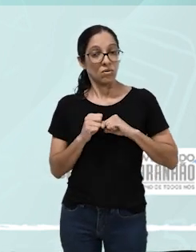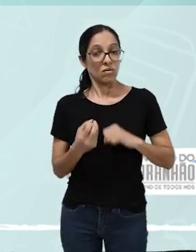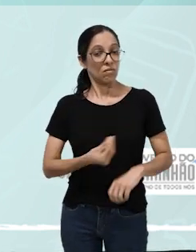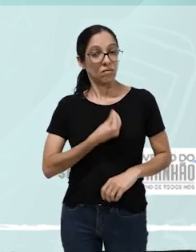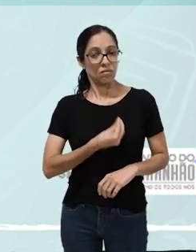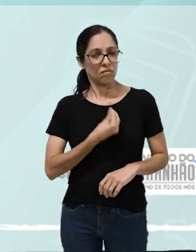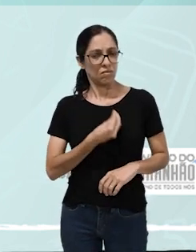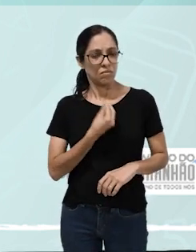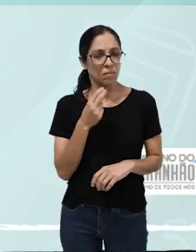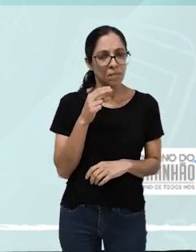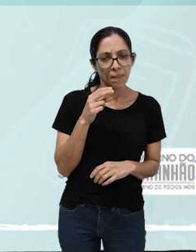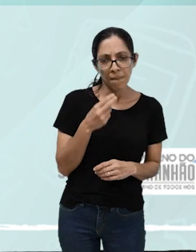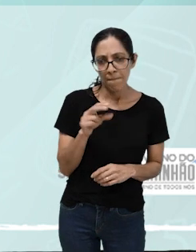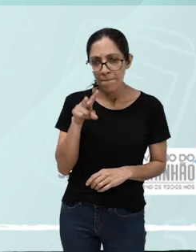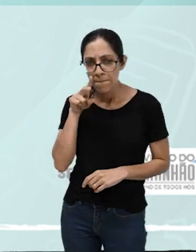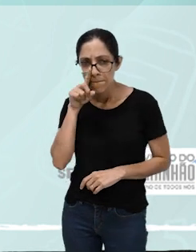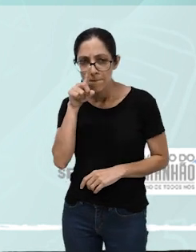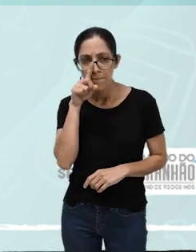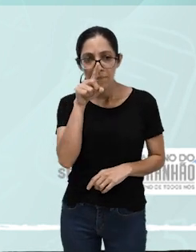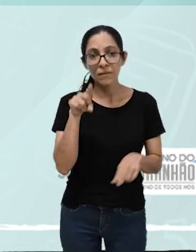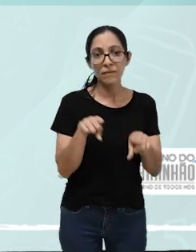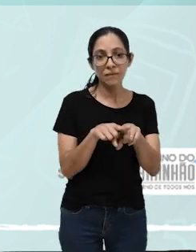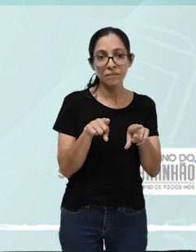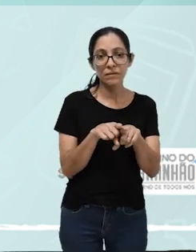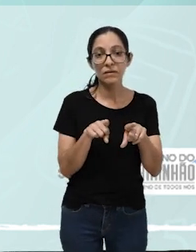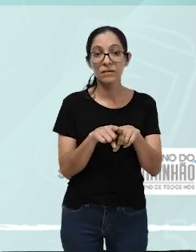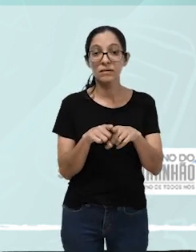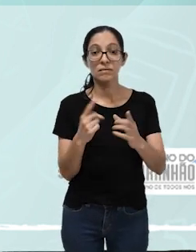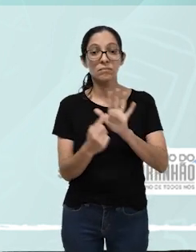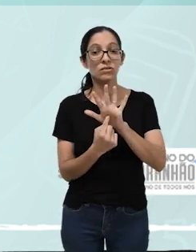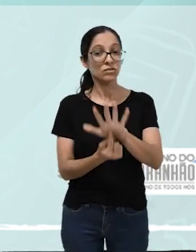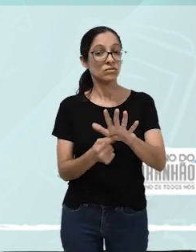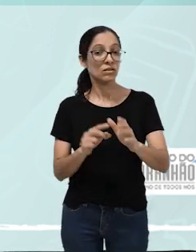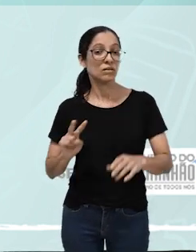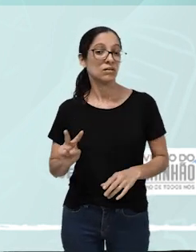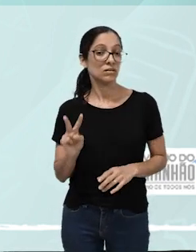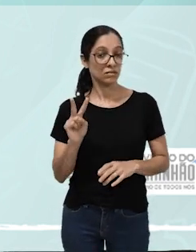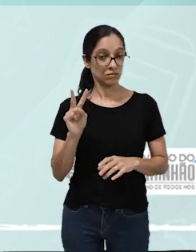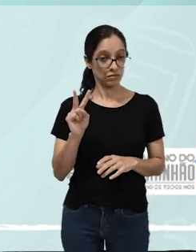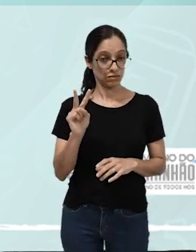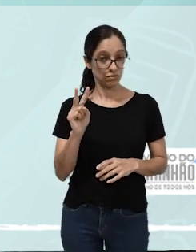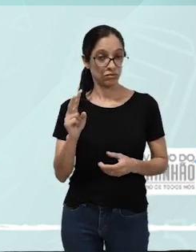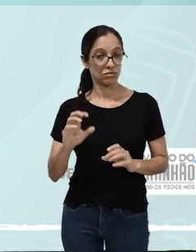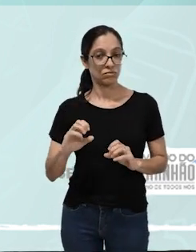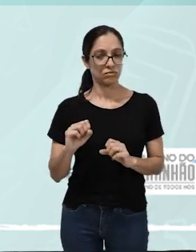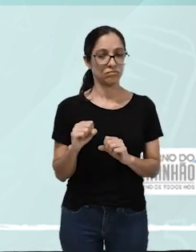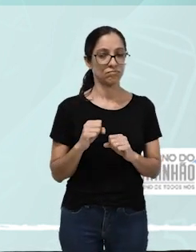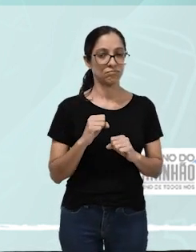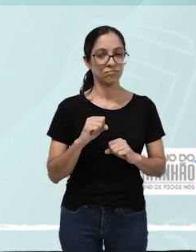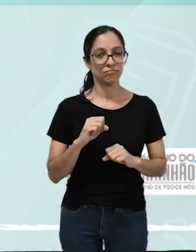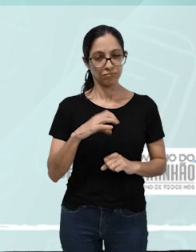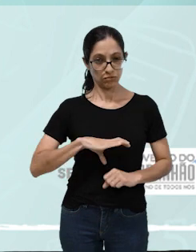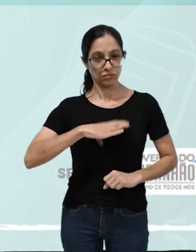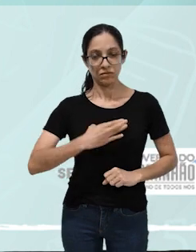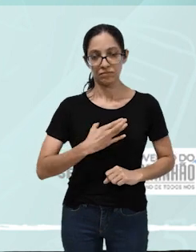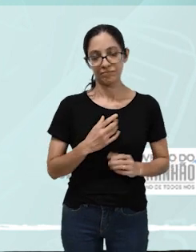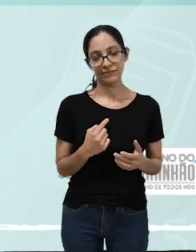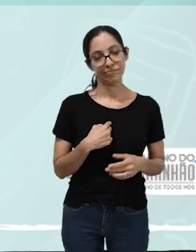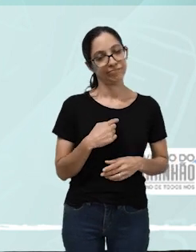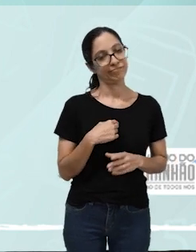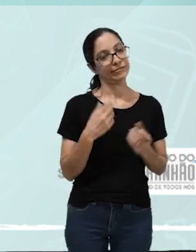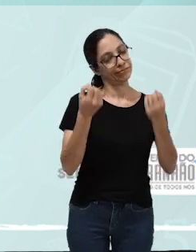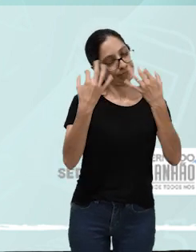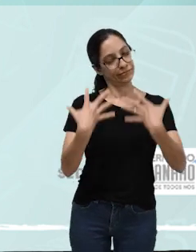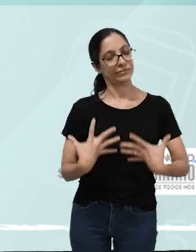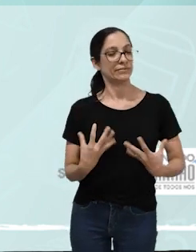viviam uma vida cheia de perigos e aventuras ressaltando assim as virtudes dos heróis eu nem preciso dizer